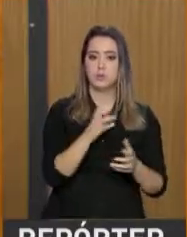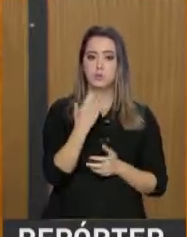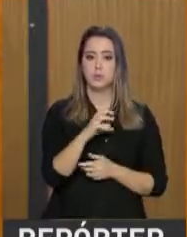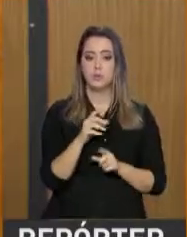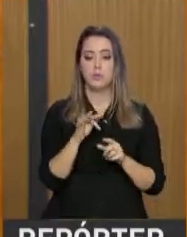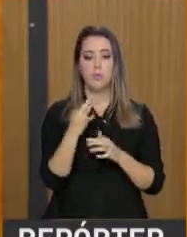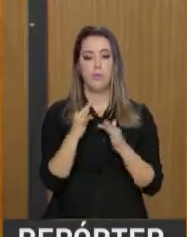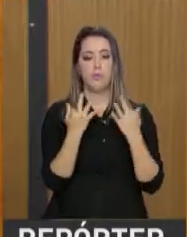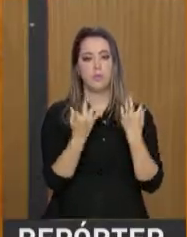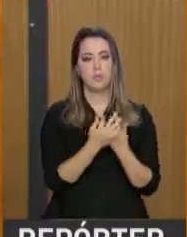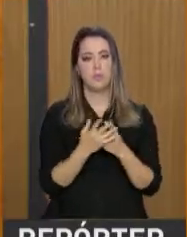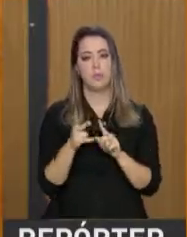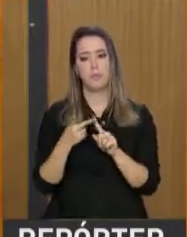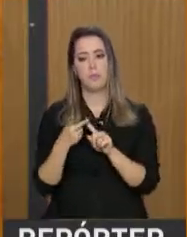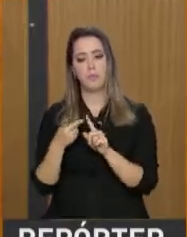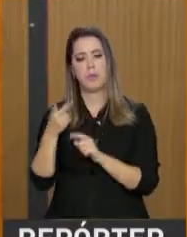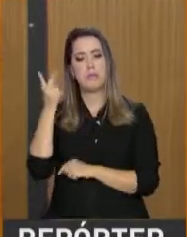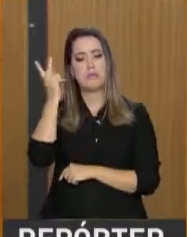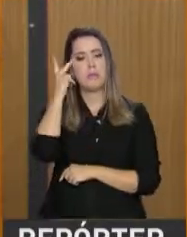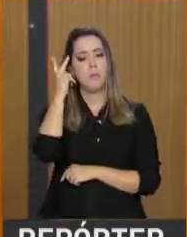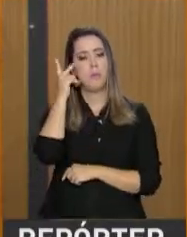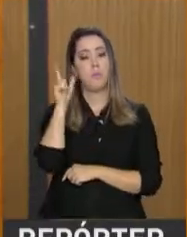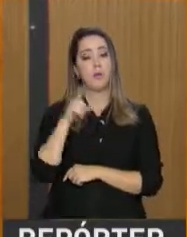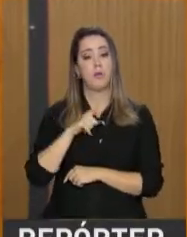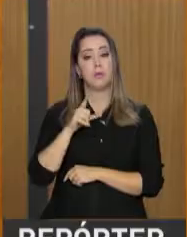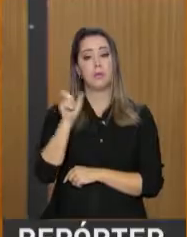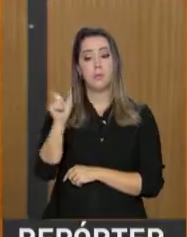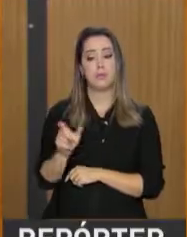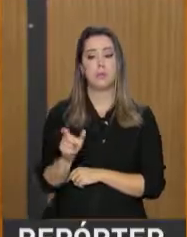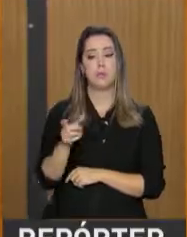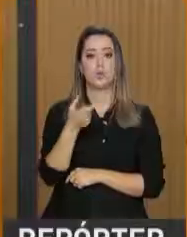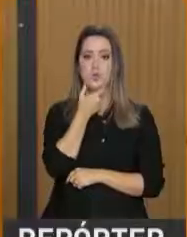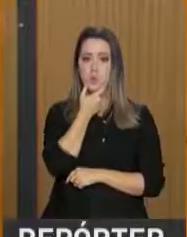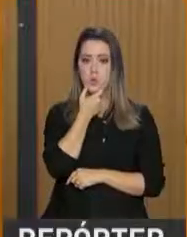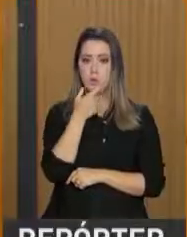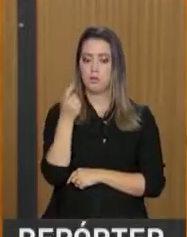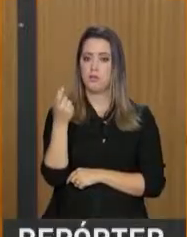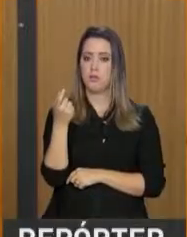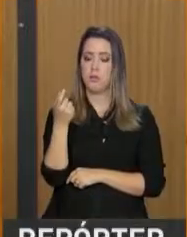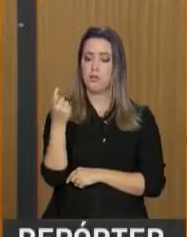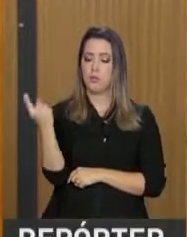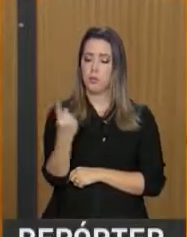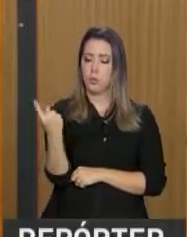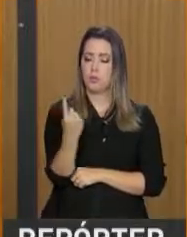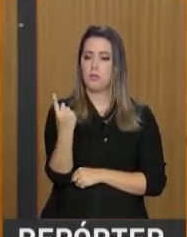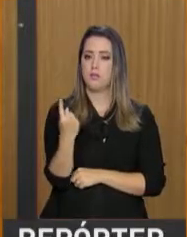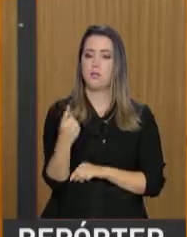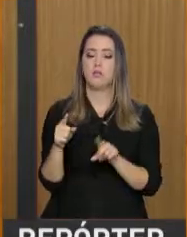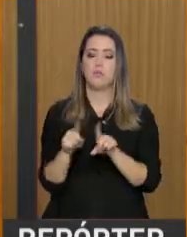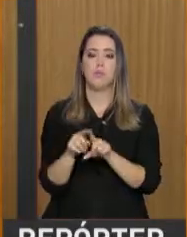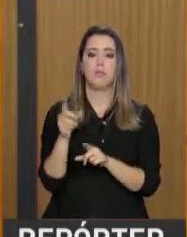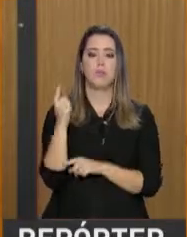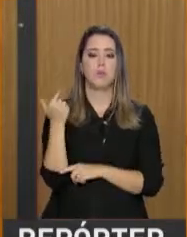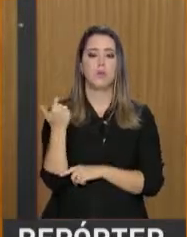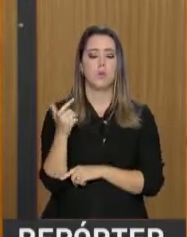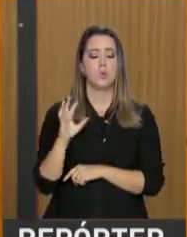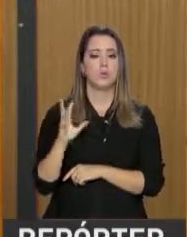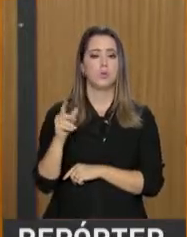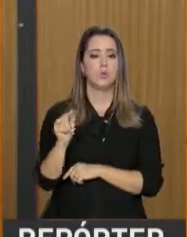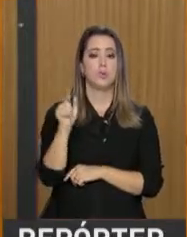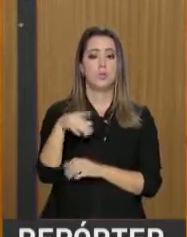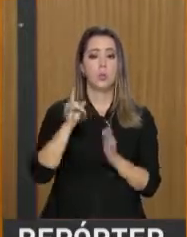paulo ele tem equipamentos de abrigamento para pessoas solteiras um terceiro critério é se ele está totalmente